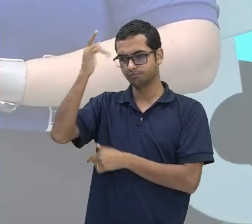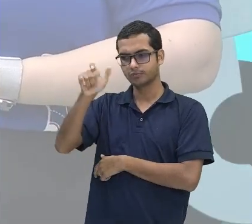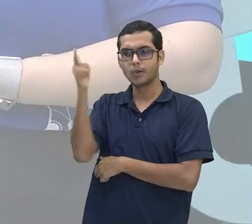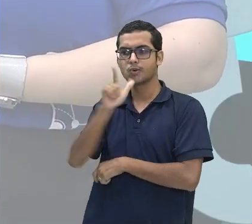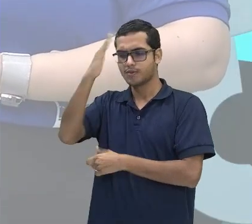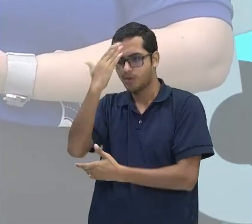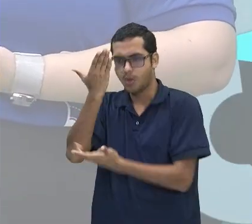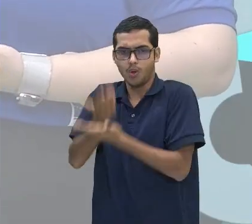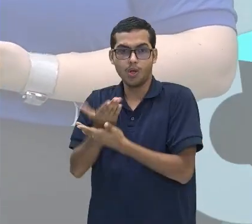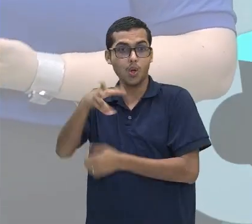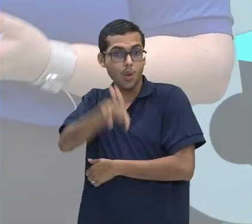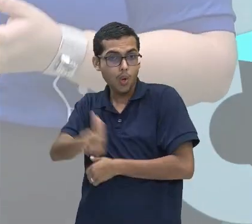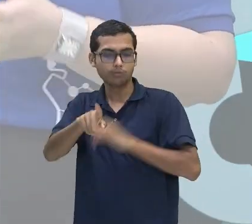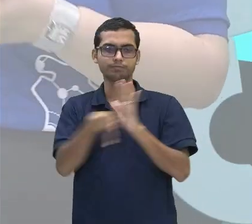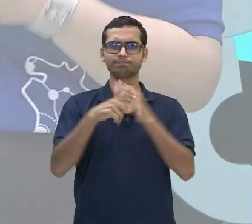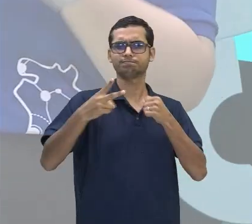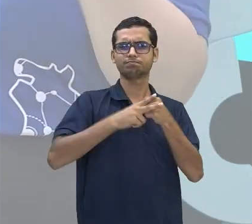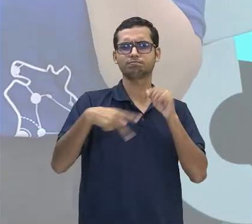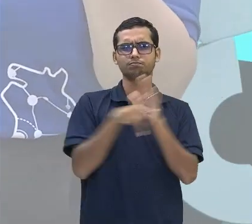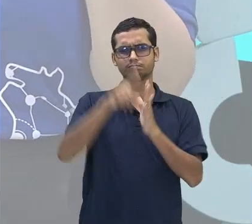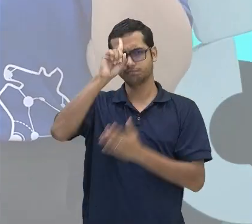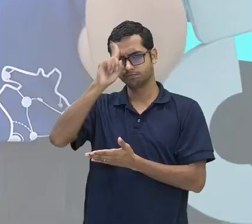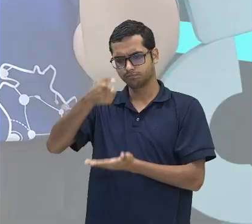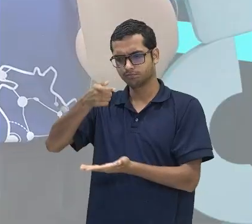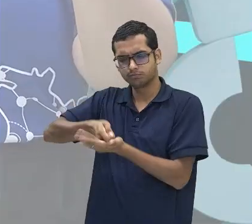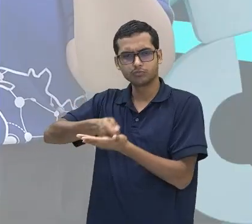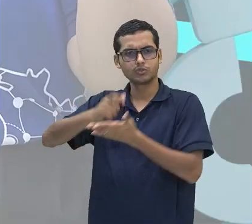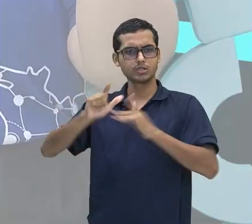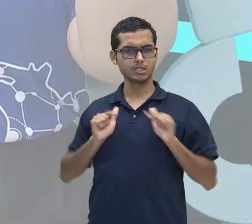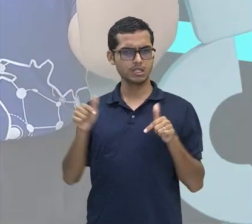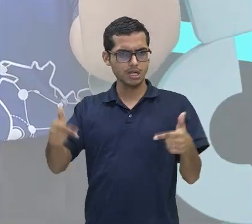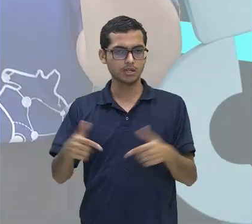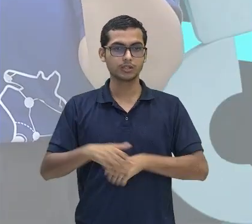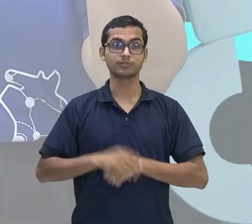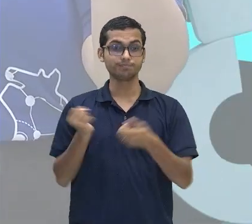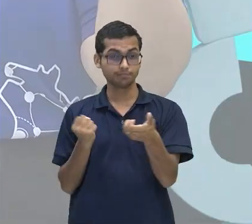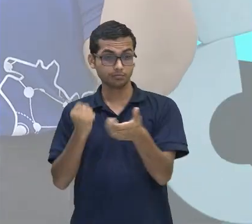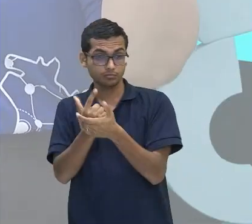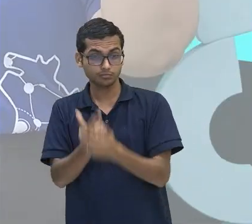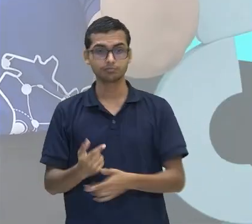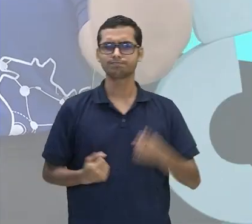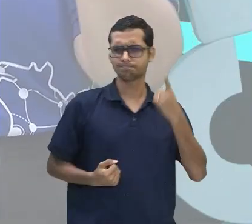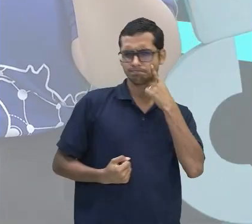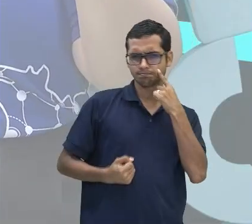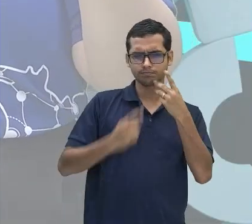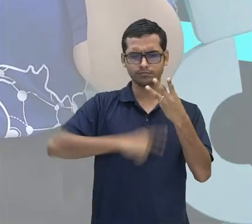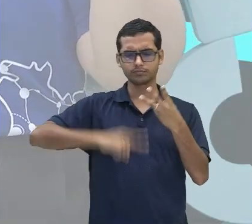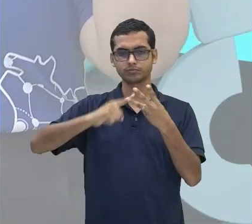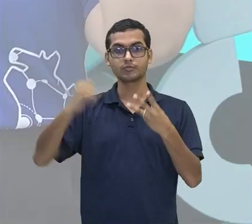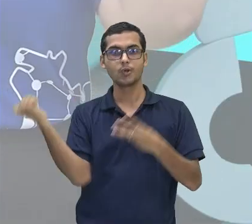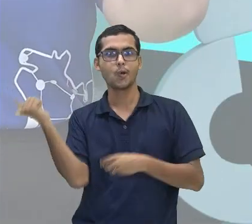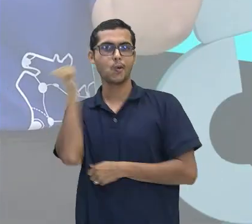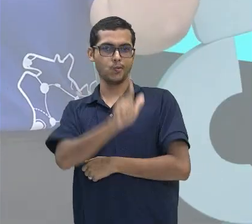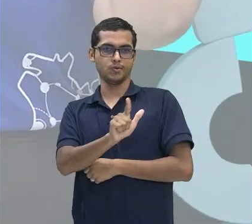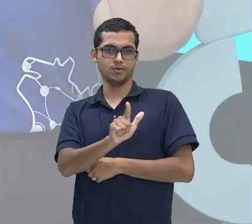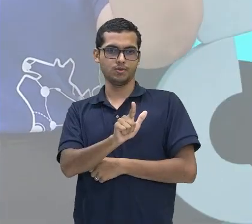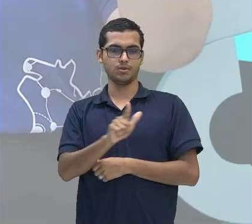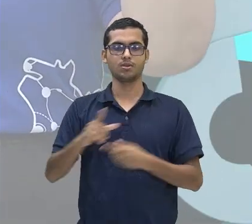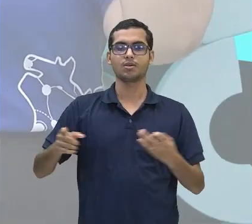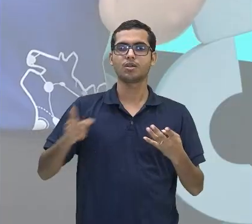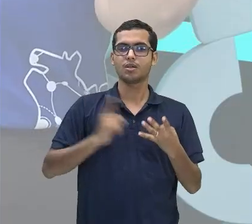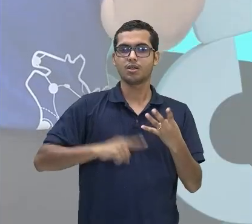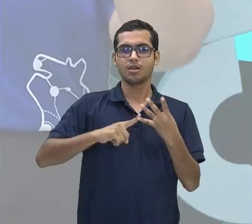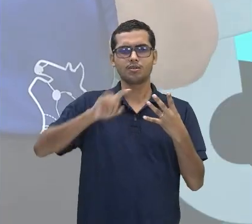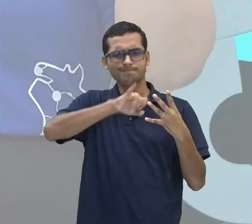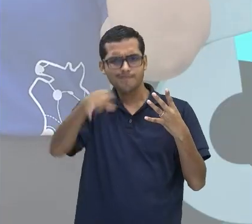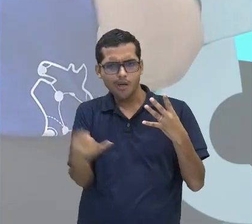dos verbos no imperativo, vamos a ele. Então, compre, confira, ganhe, aproveite. Né? São